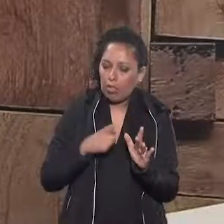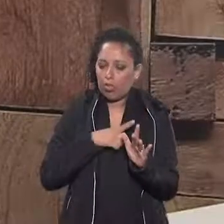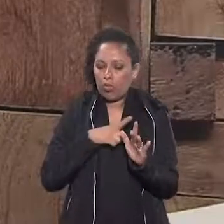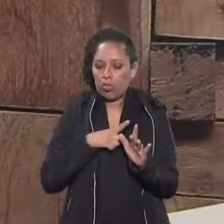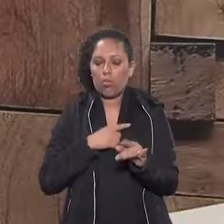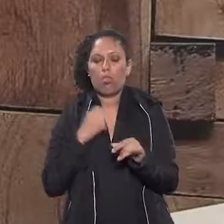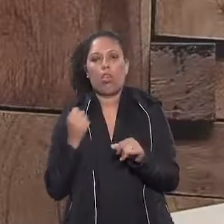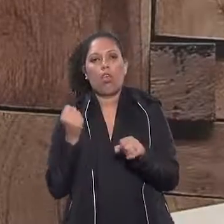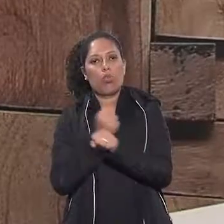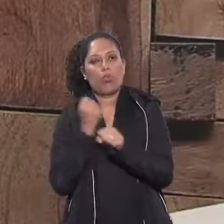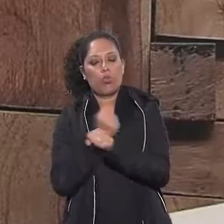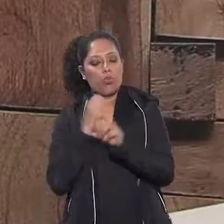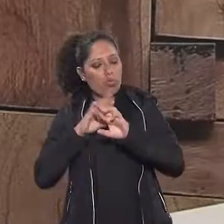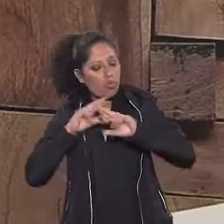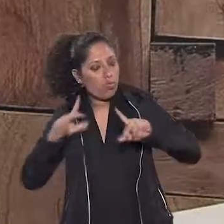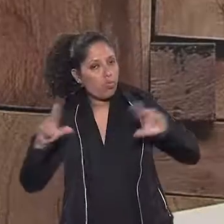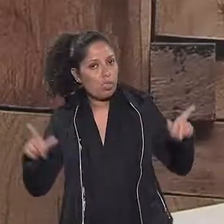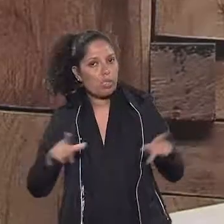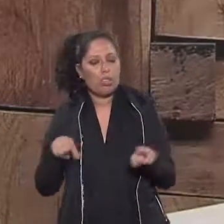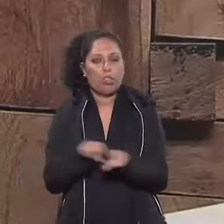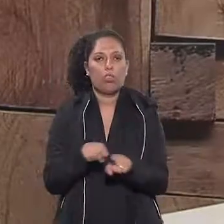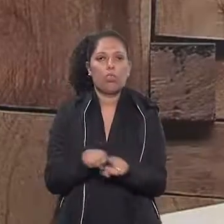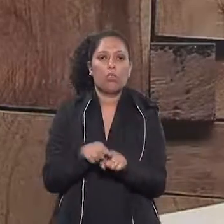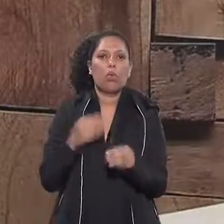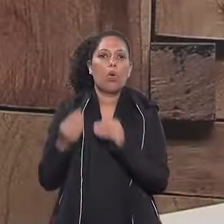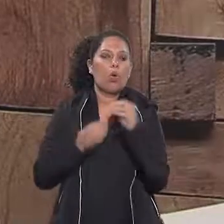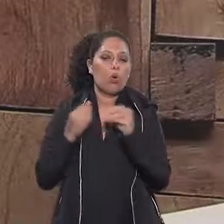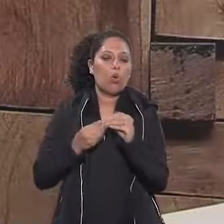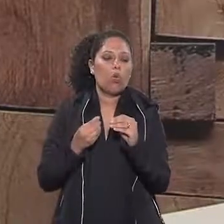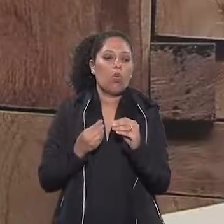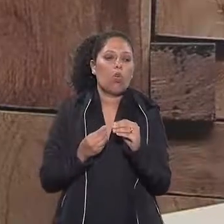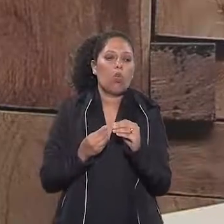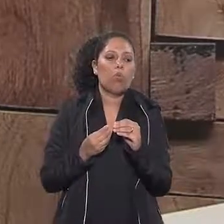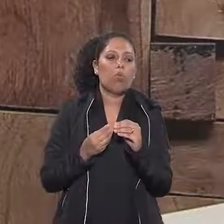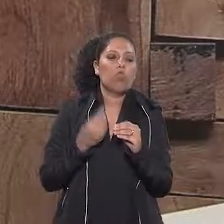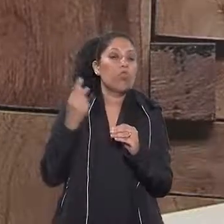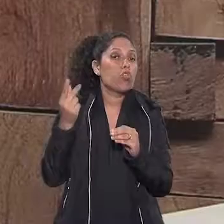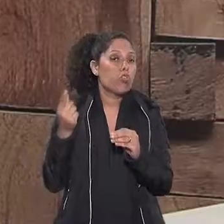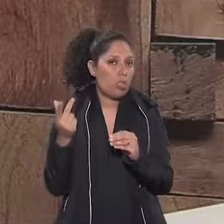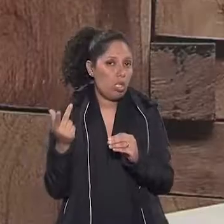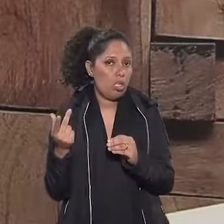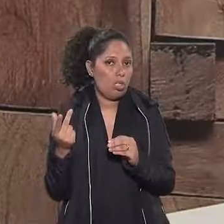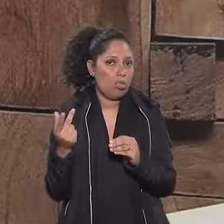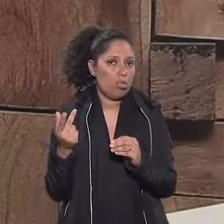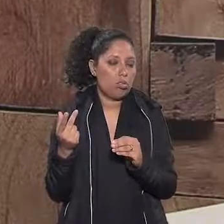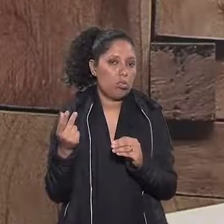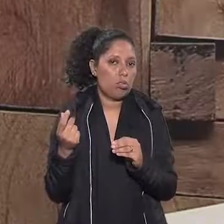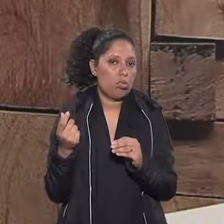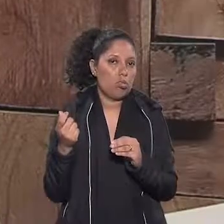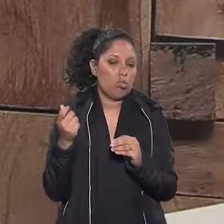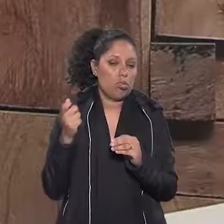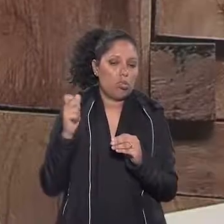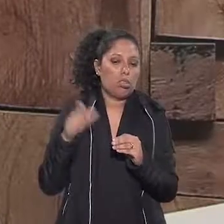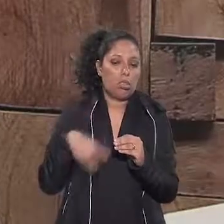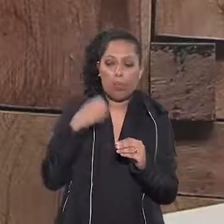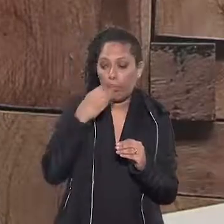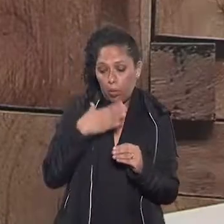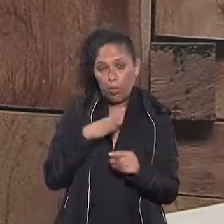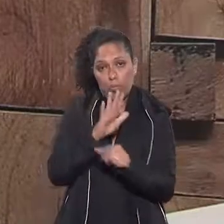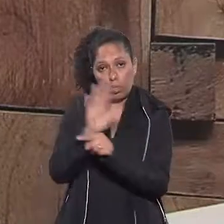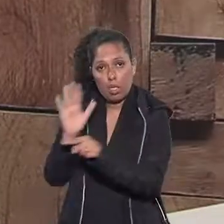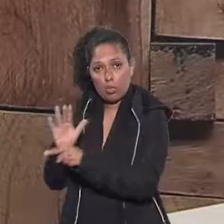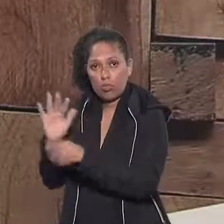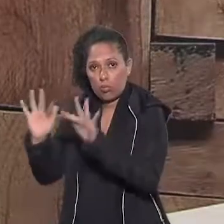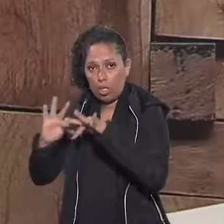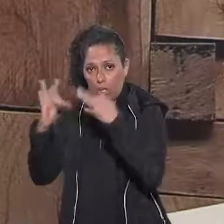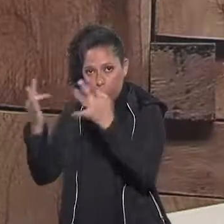construção disso, da forma como a gente acha um modelo financeiro que é bom para quem participa e